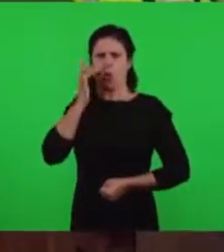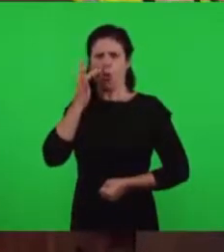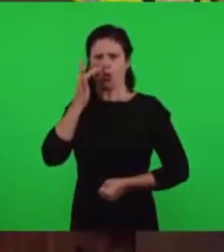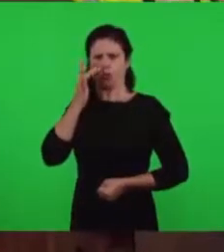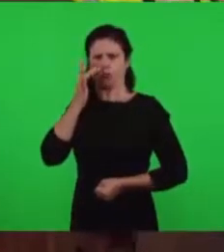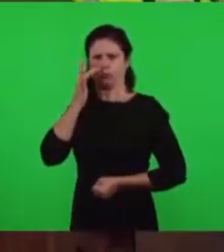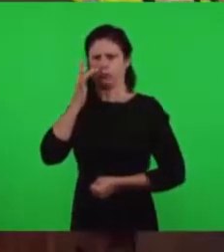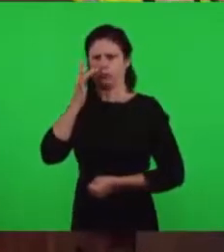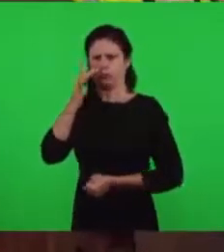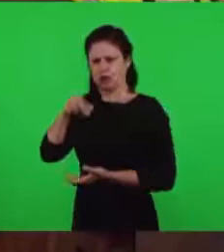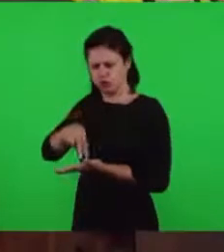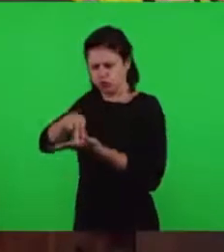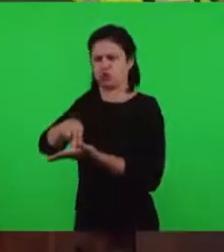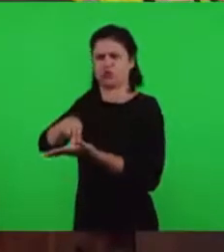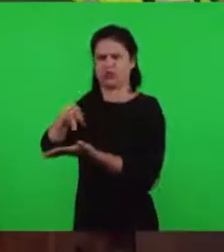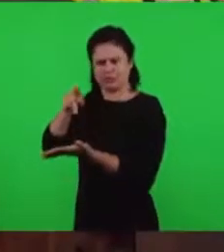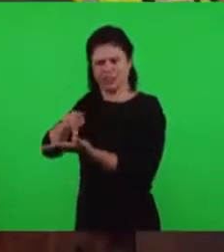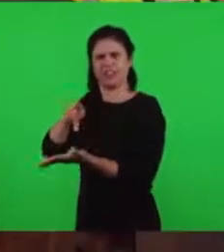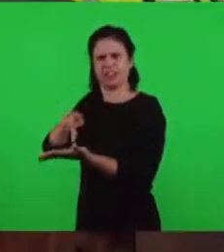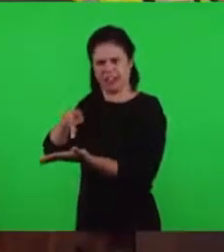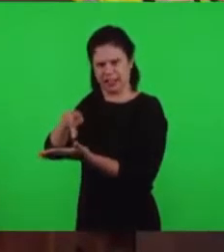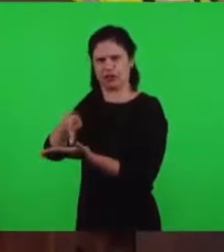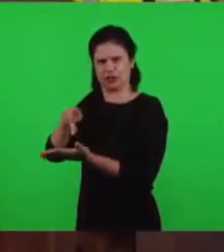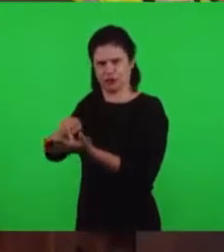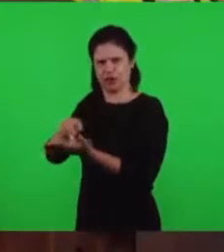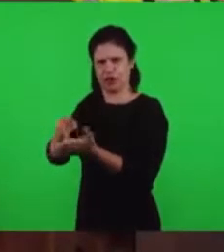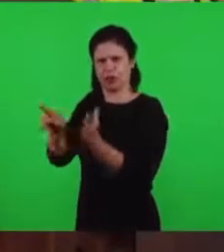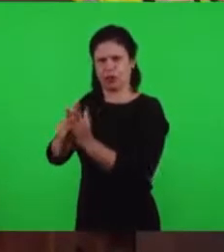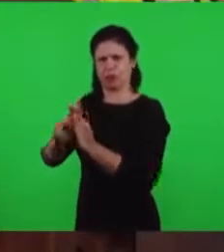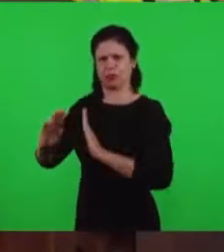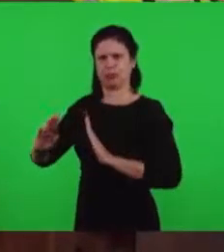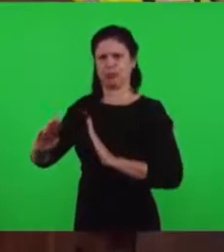a verdade da palavra eterna